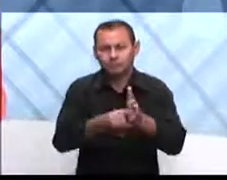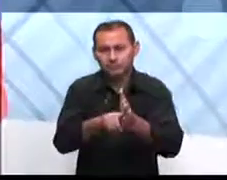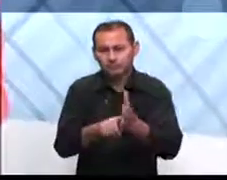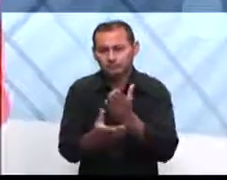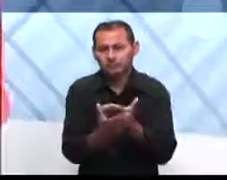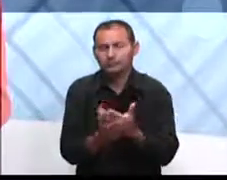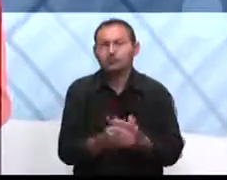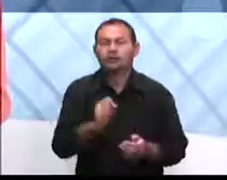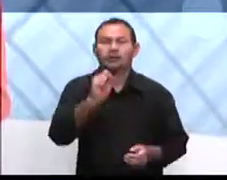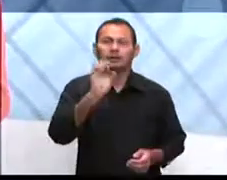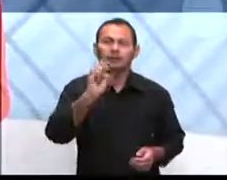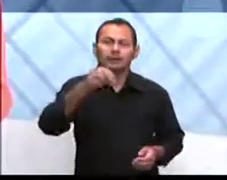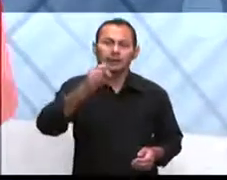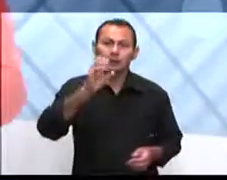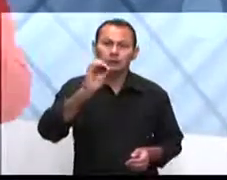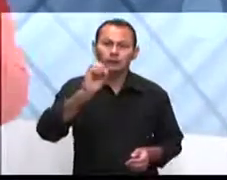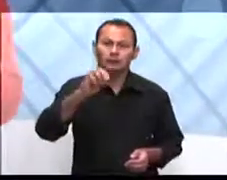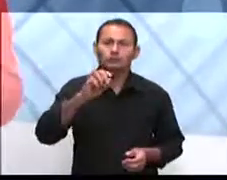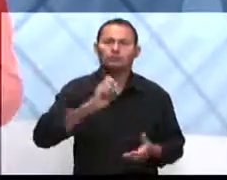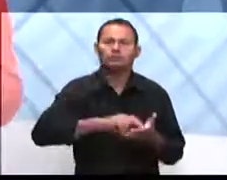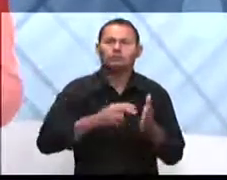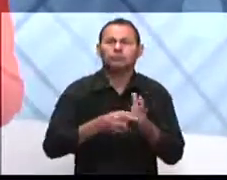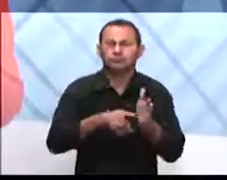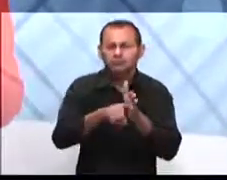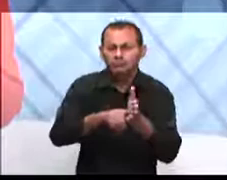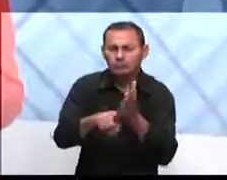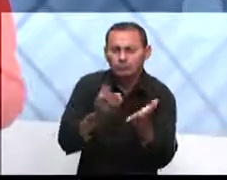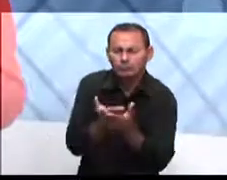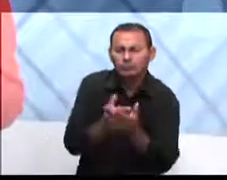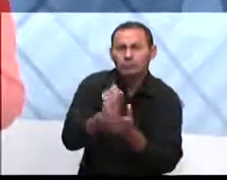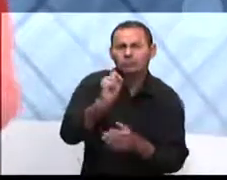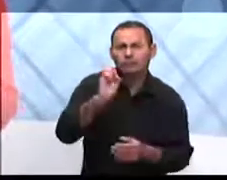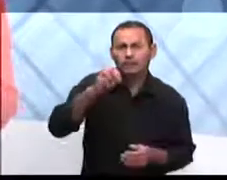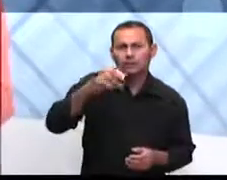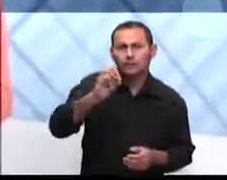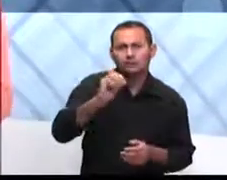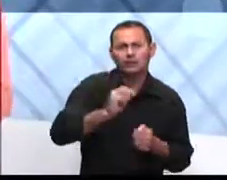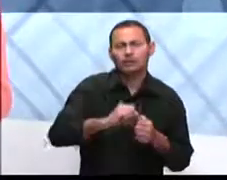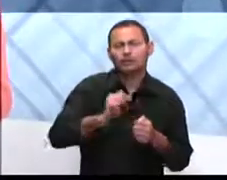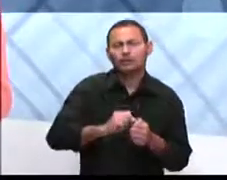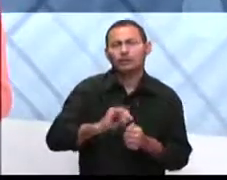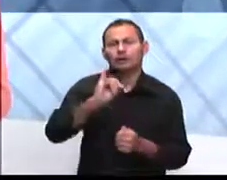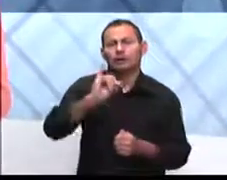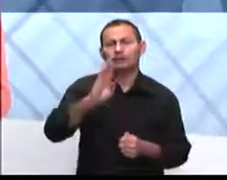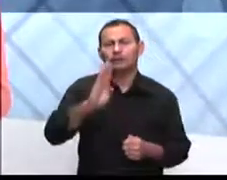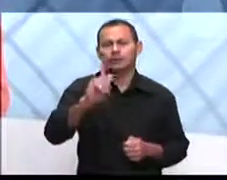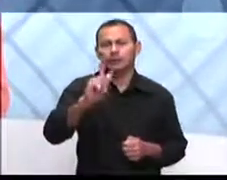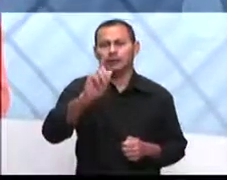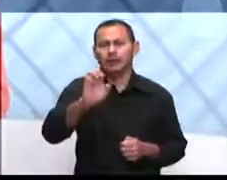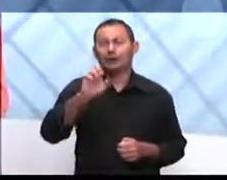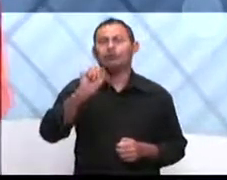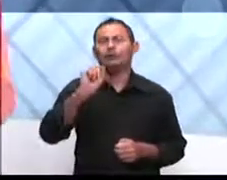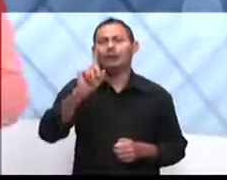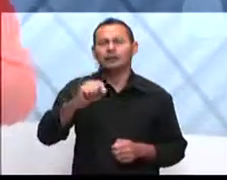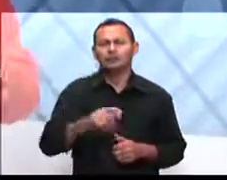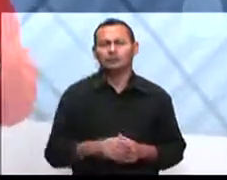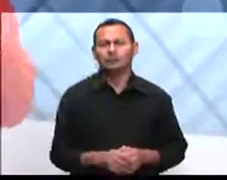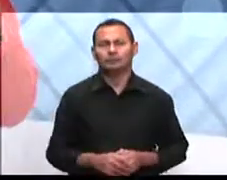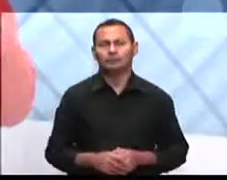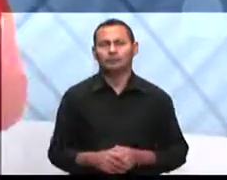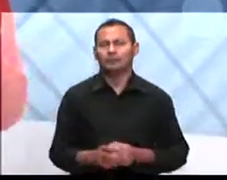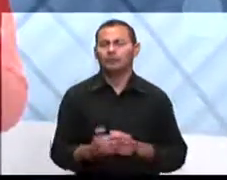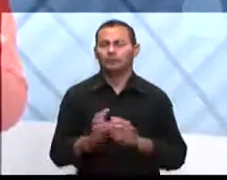do censo. O que é a pesquisa do censo? Realizada pelo IBGE. Nada mais, então,